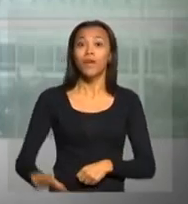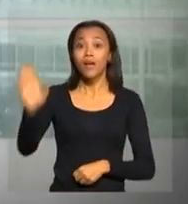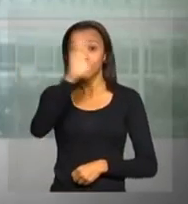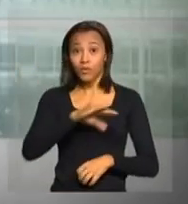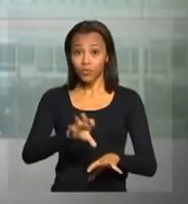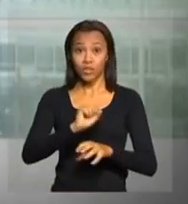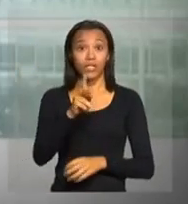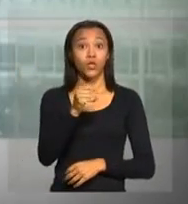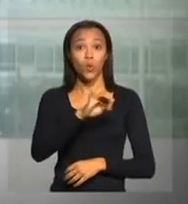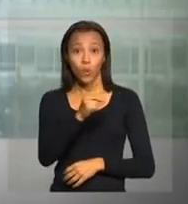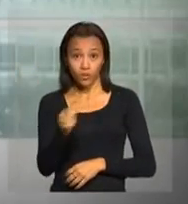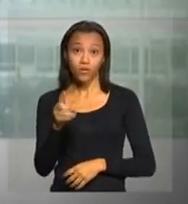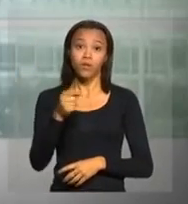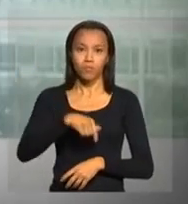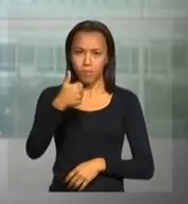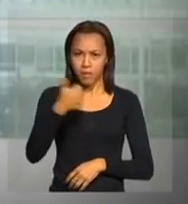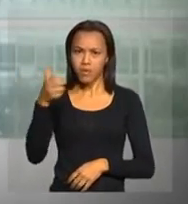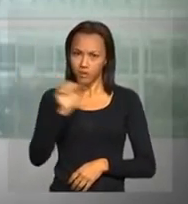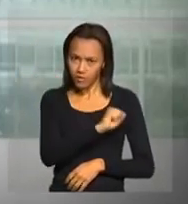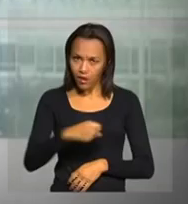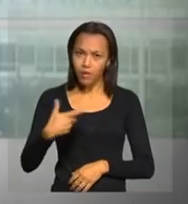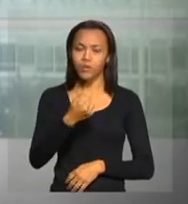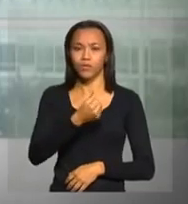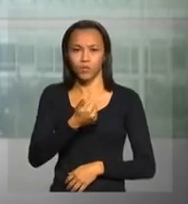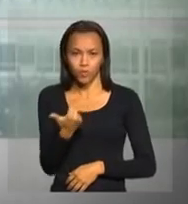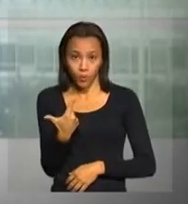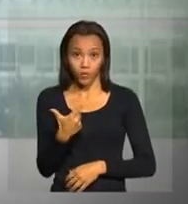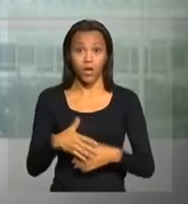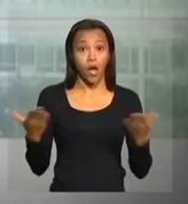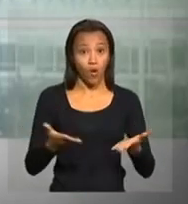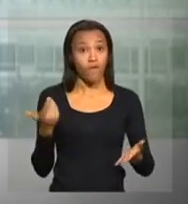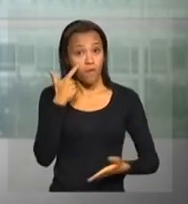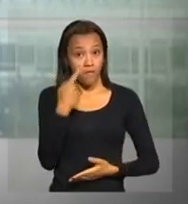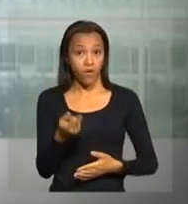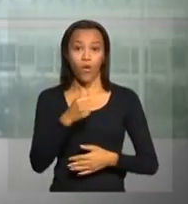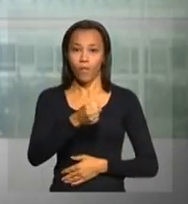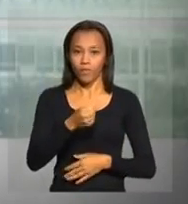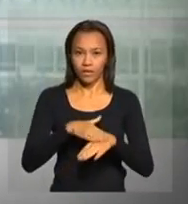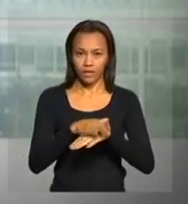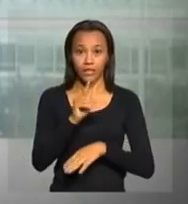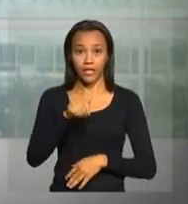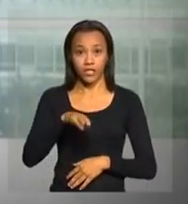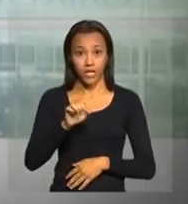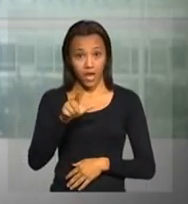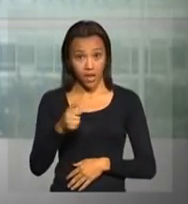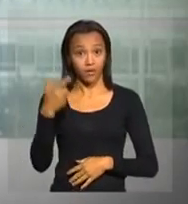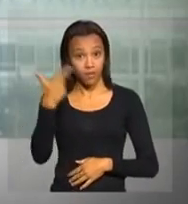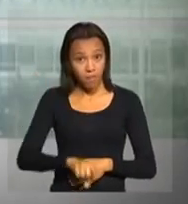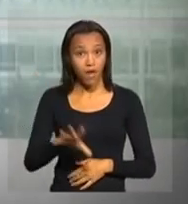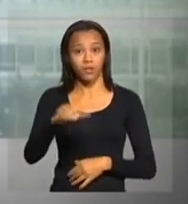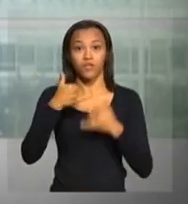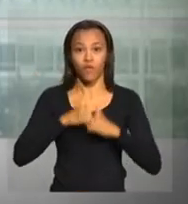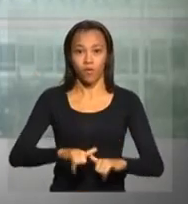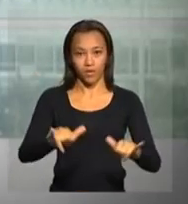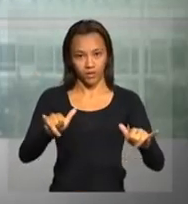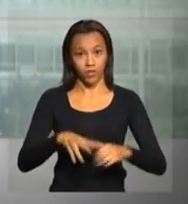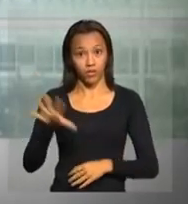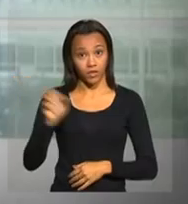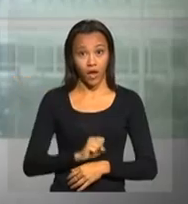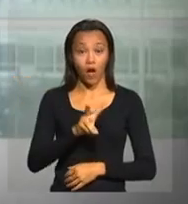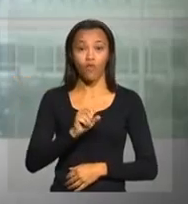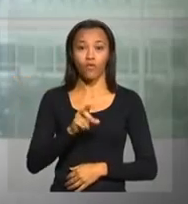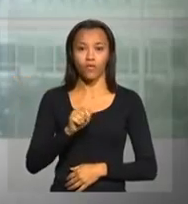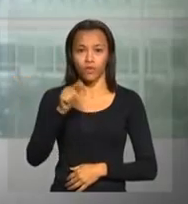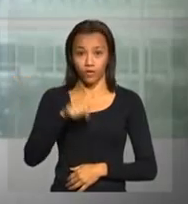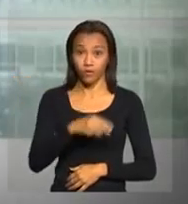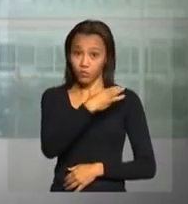Transplantes realizados no primeiro semestre de 2012. Vamos conversar com a repórter Daniela Almeida, que tem as informações ao vivo